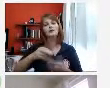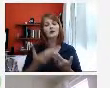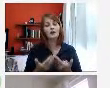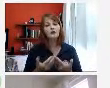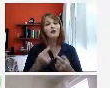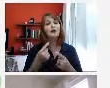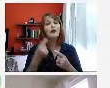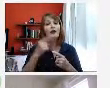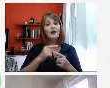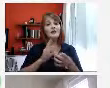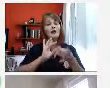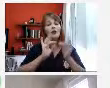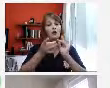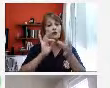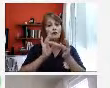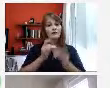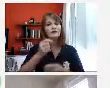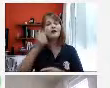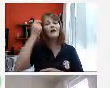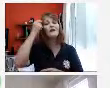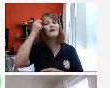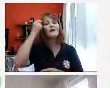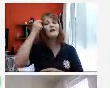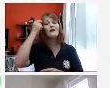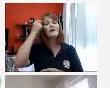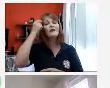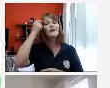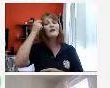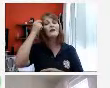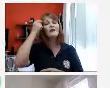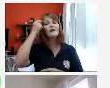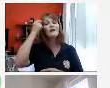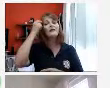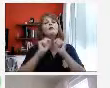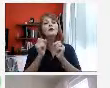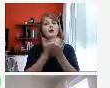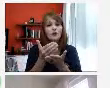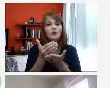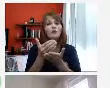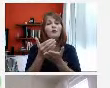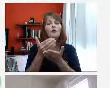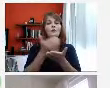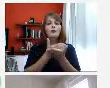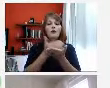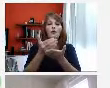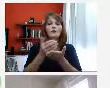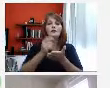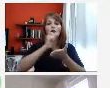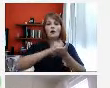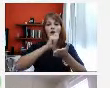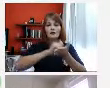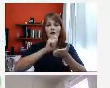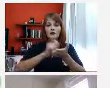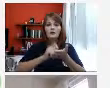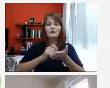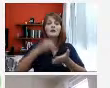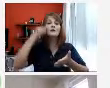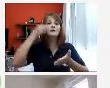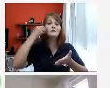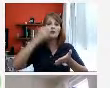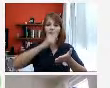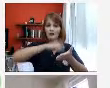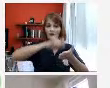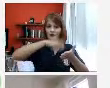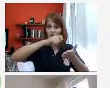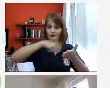essa oficina, a ideia ela é justamente introduzir a ideia de um projeto que é a gente vai escrever relatos de experiência, né?